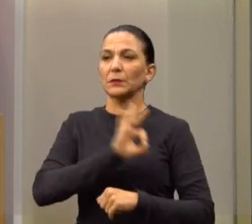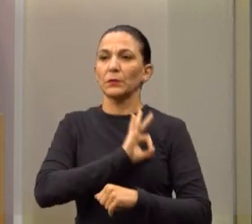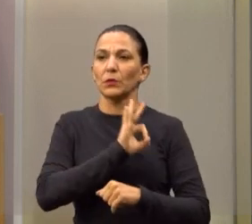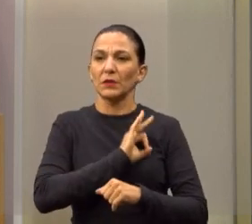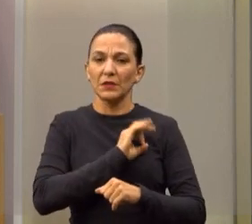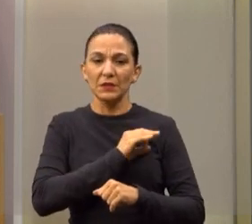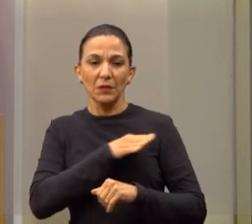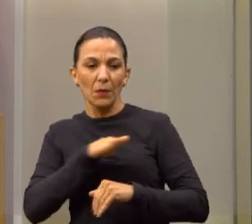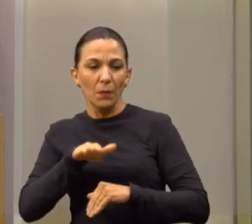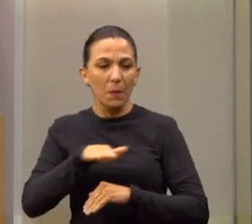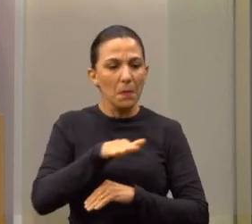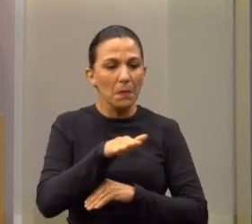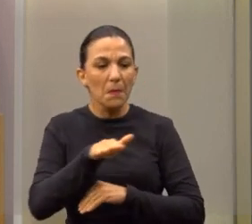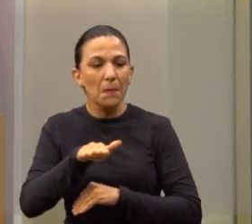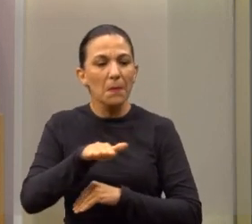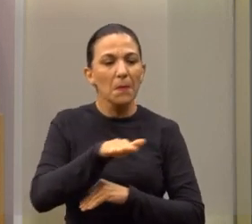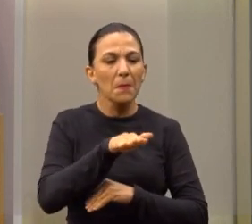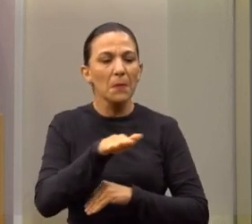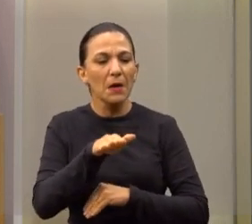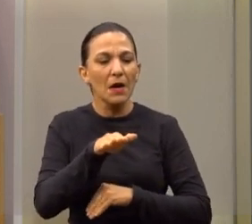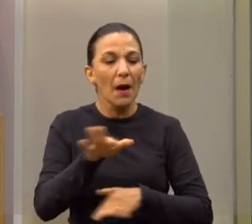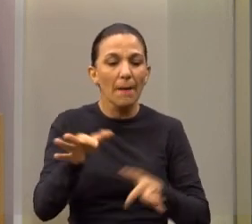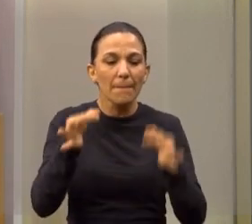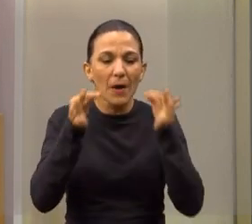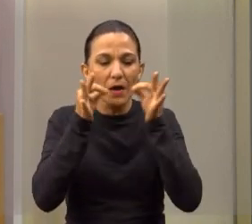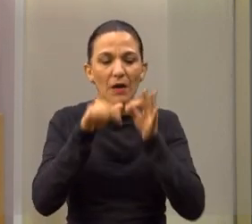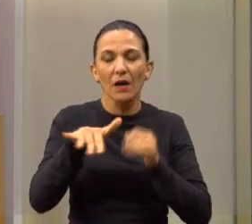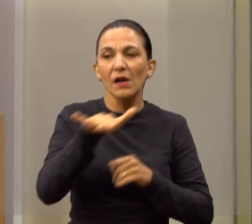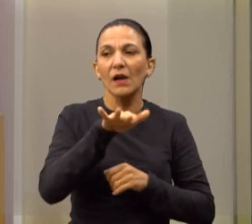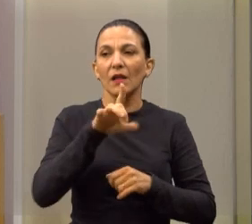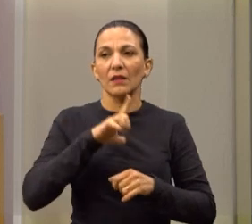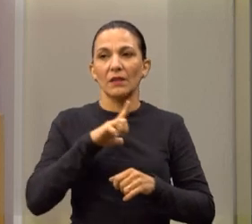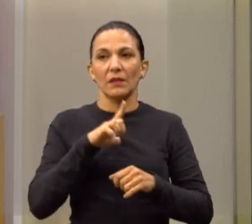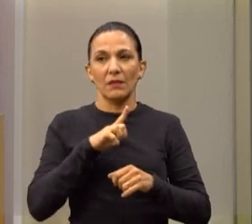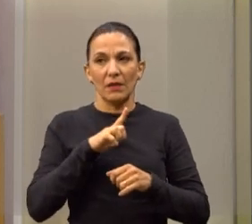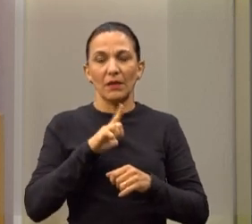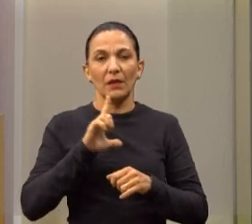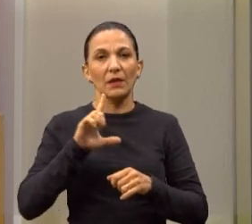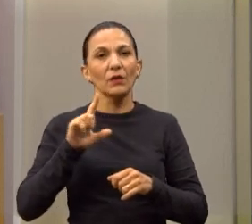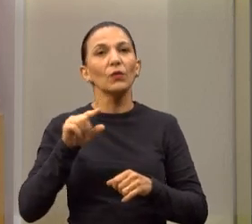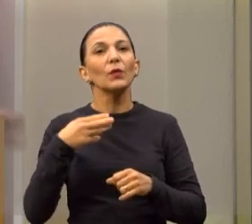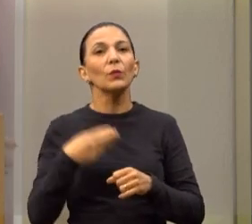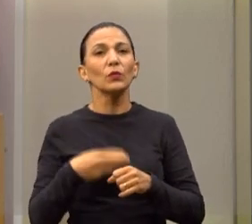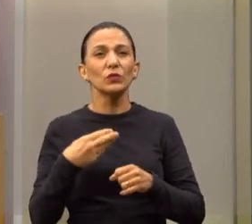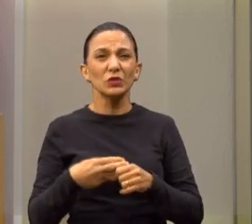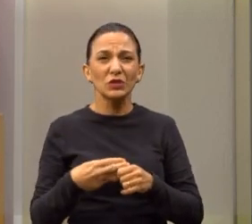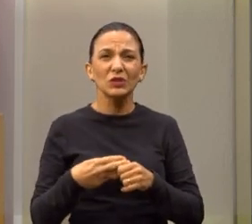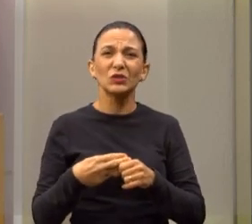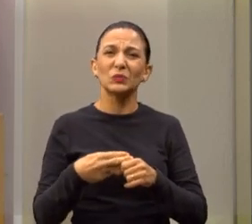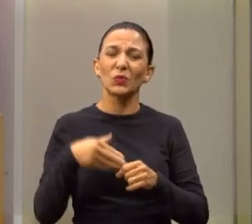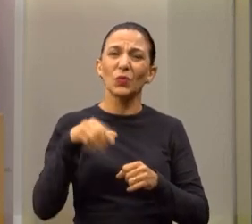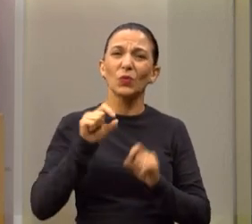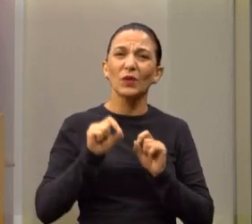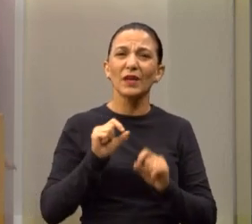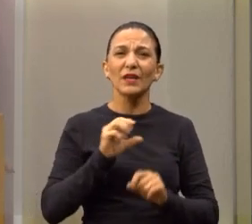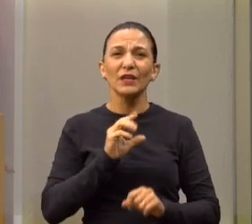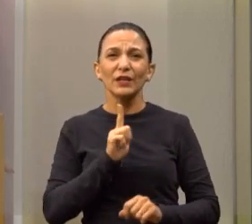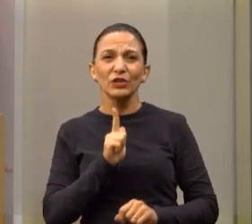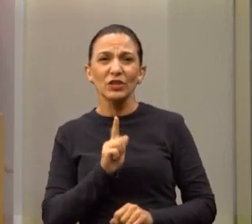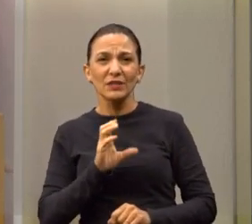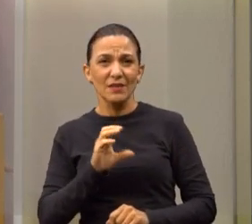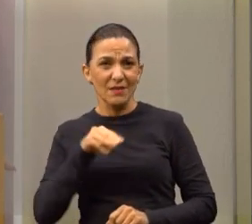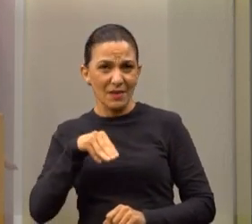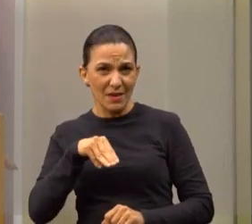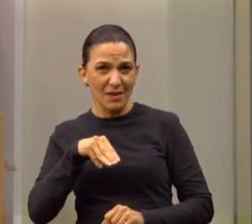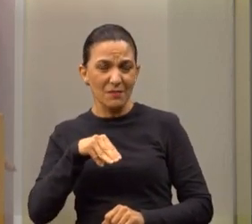o patrulhamento dos municípios, porque nós vemos o quanto que tanto o município precariza a questão da GCM, tanto